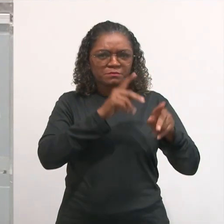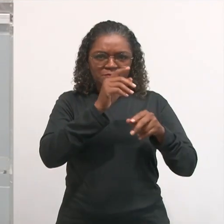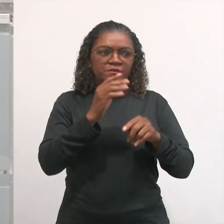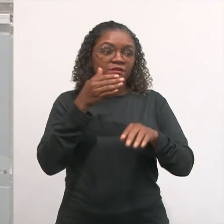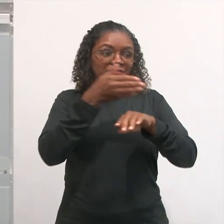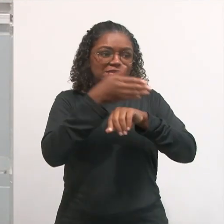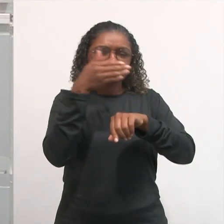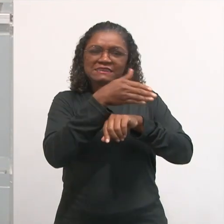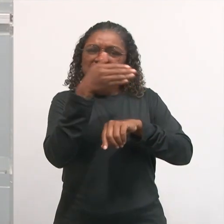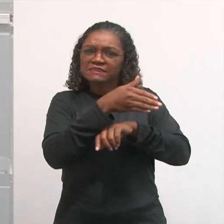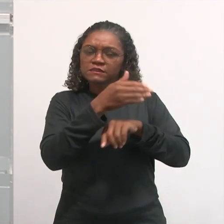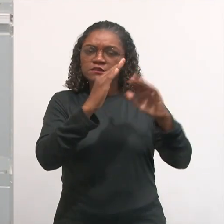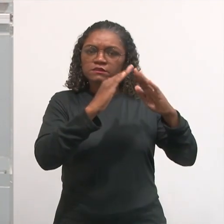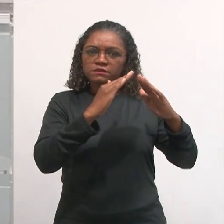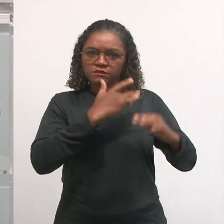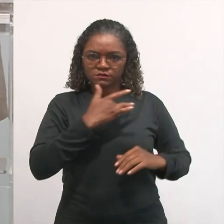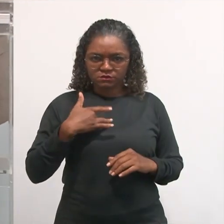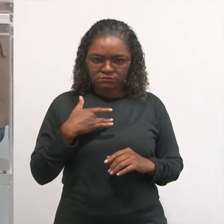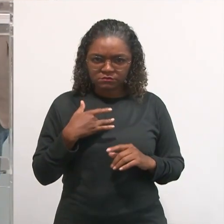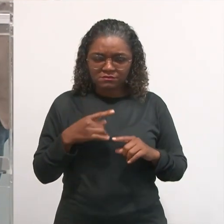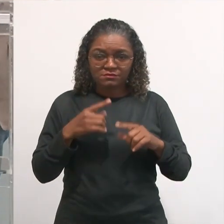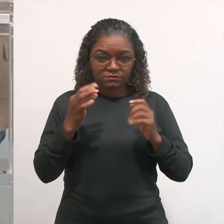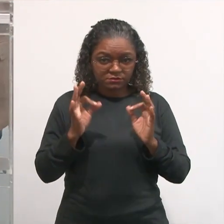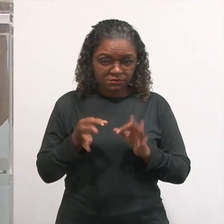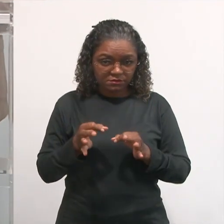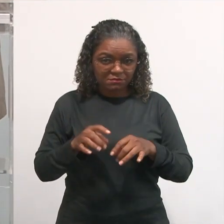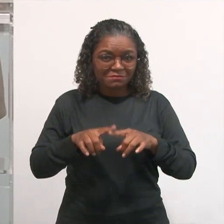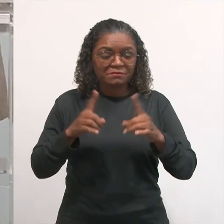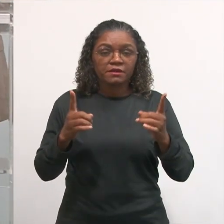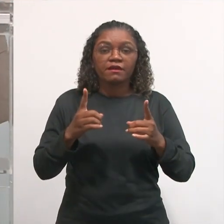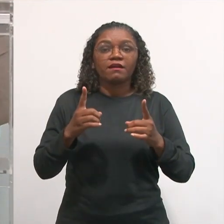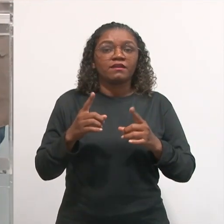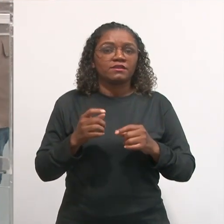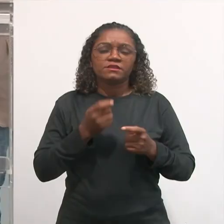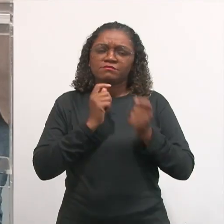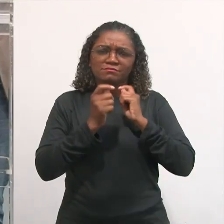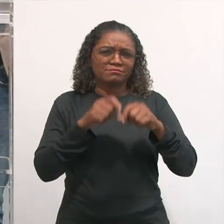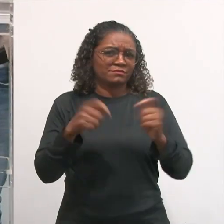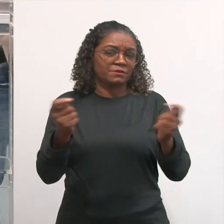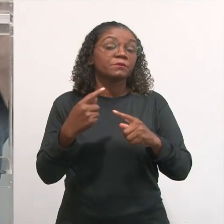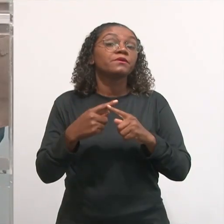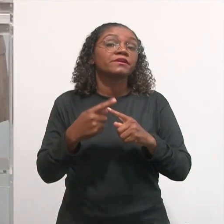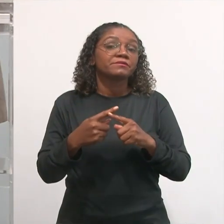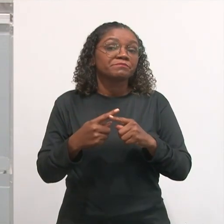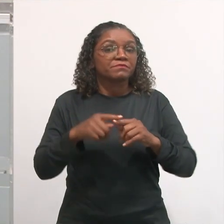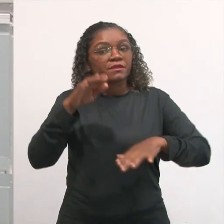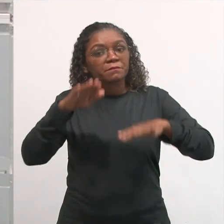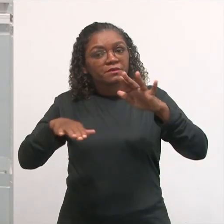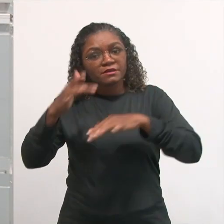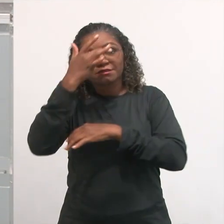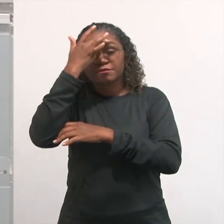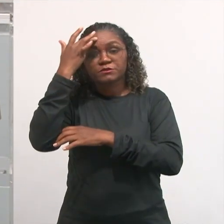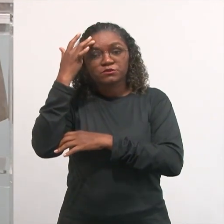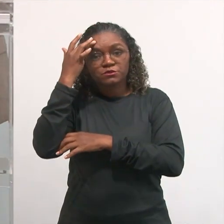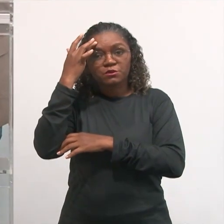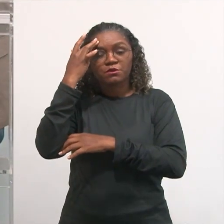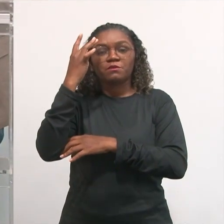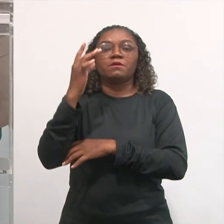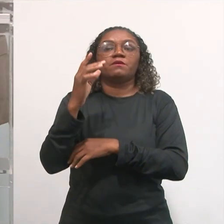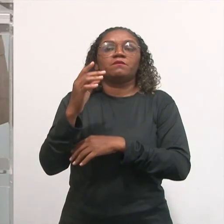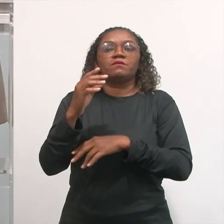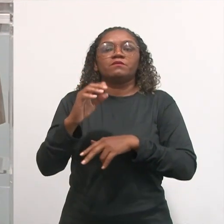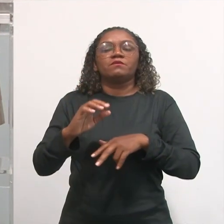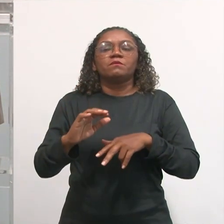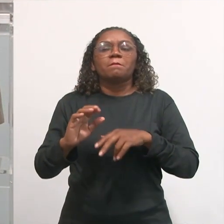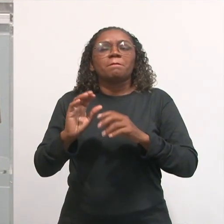de saúde, correto? Por quê? Muitos pacientes moram muito longe, em comunidades, né, com vários quilômetros longe do município,